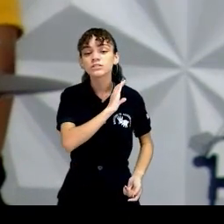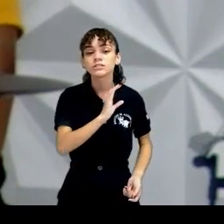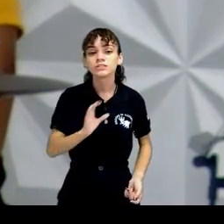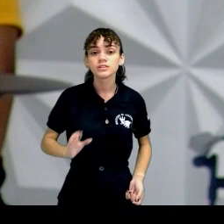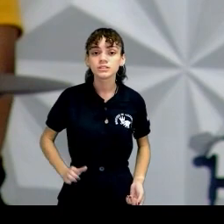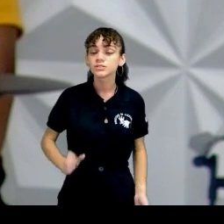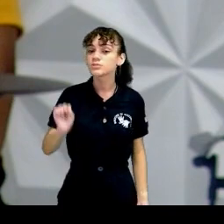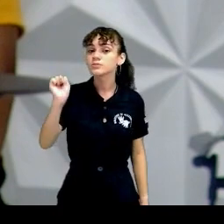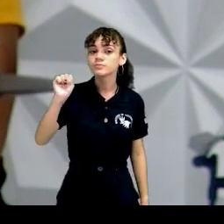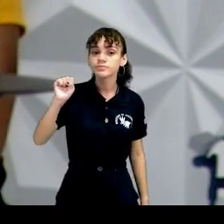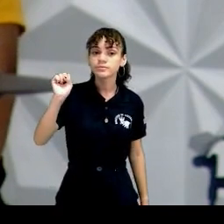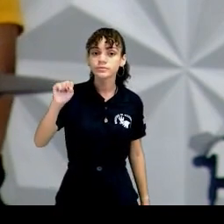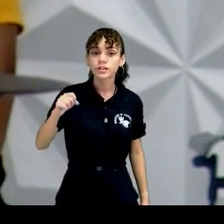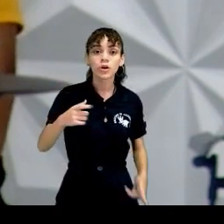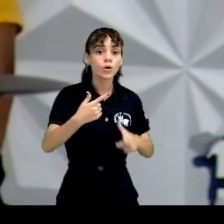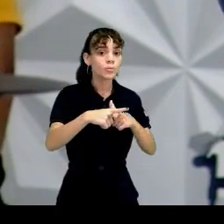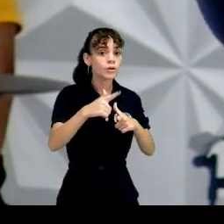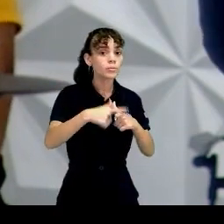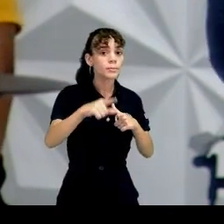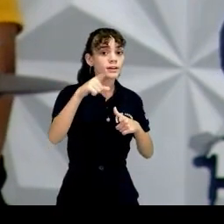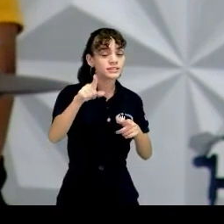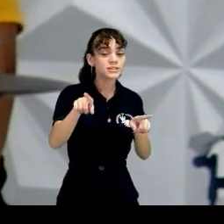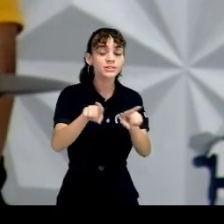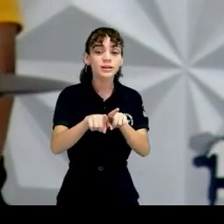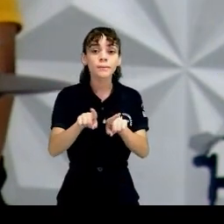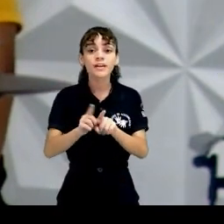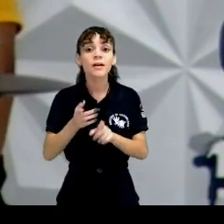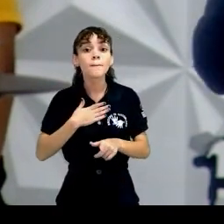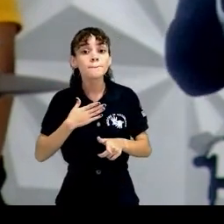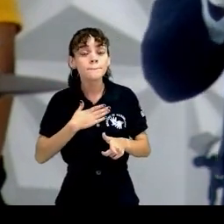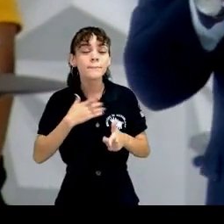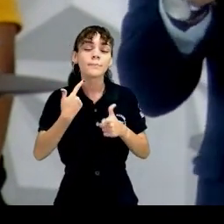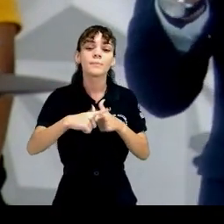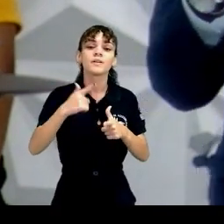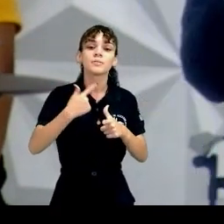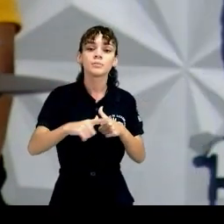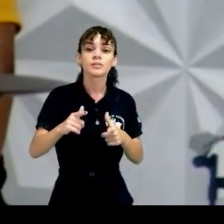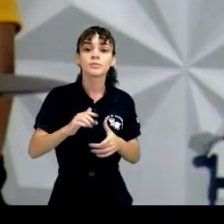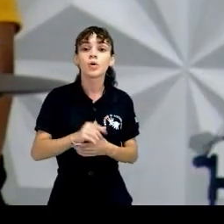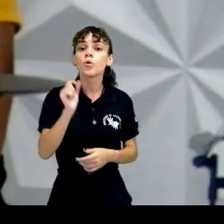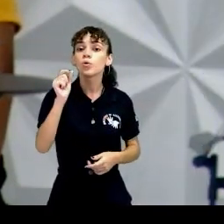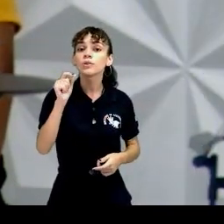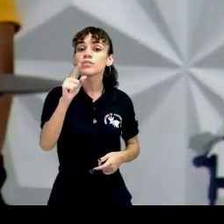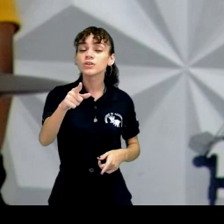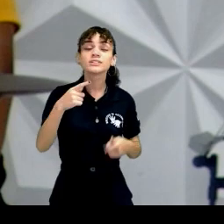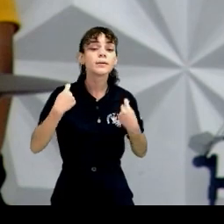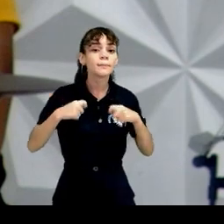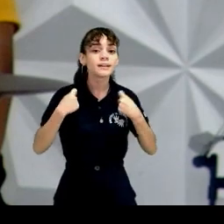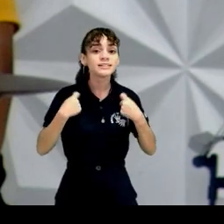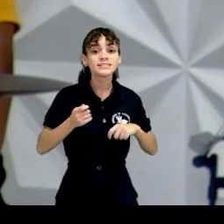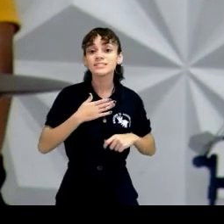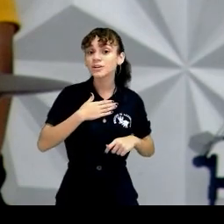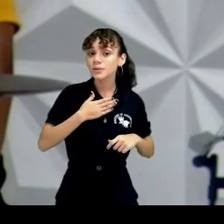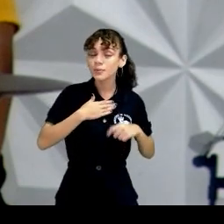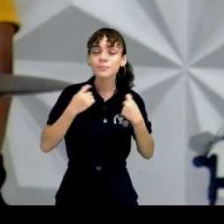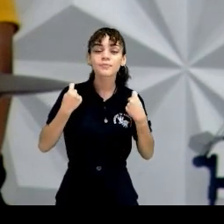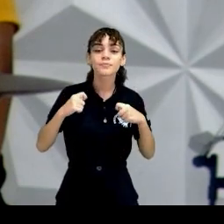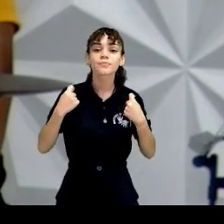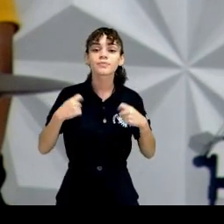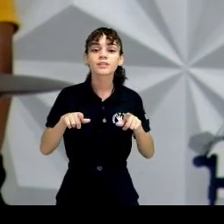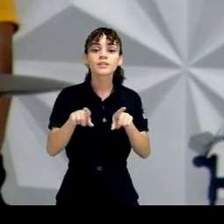minha necessidade. E a sua alegria passa a ser também a minha alegria. E nós começamos a caminhar na contramão do